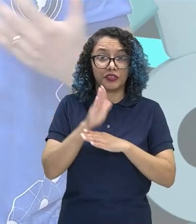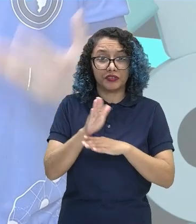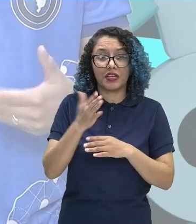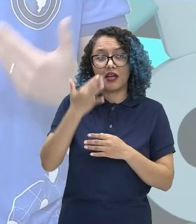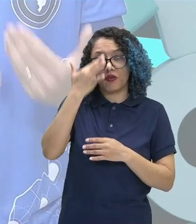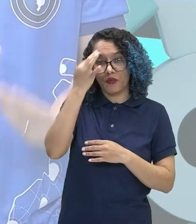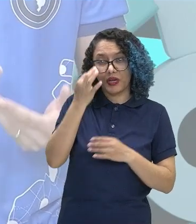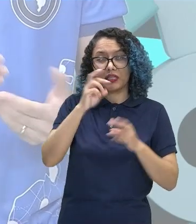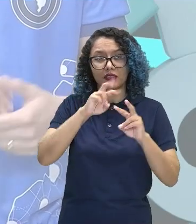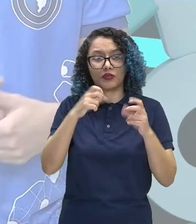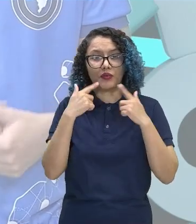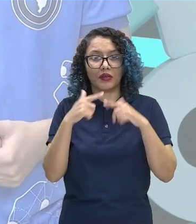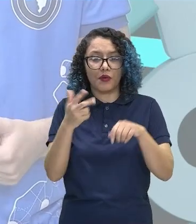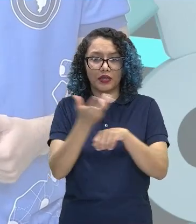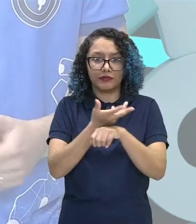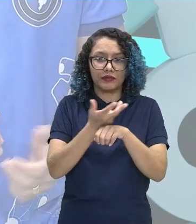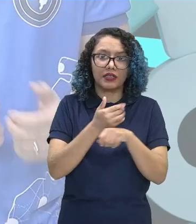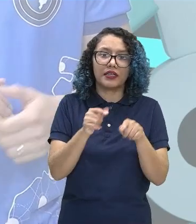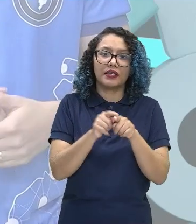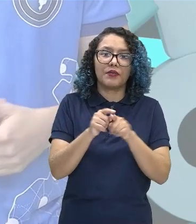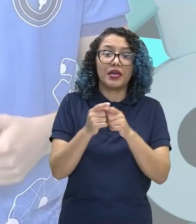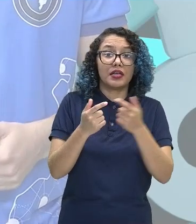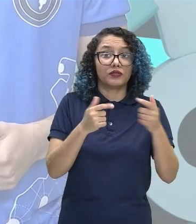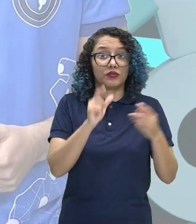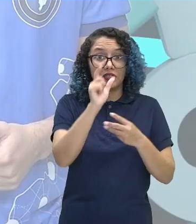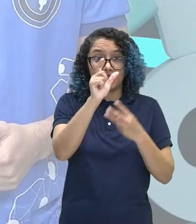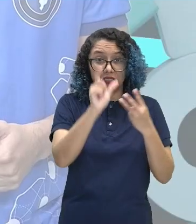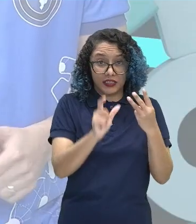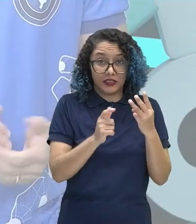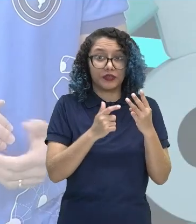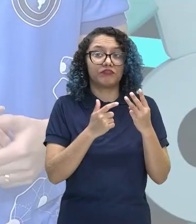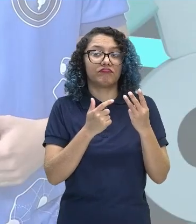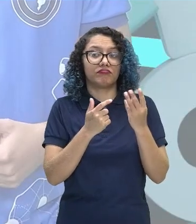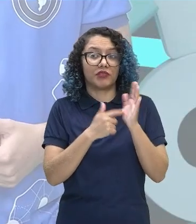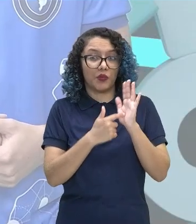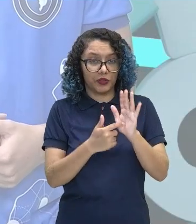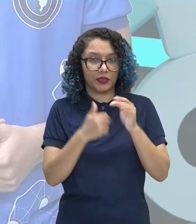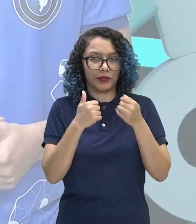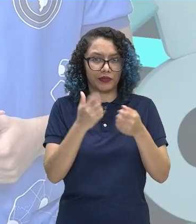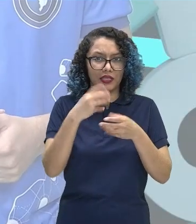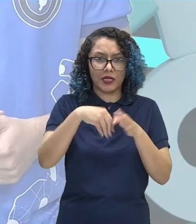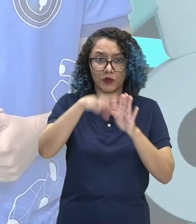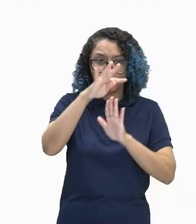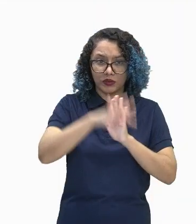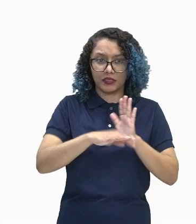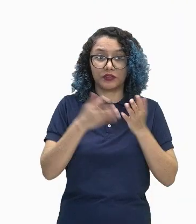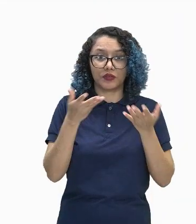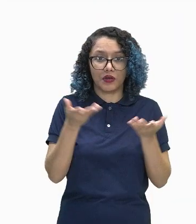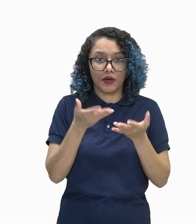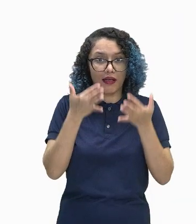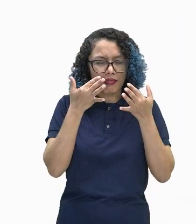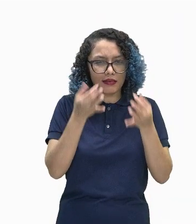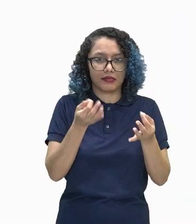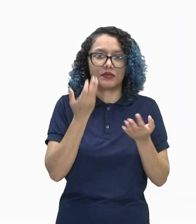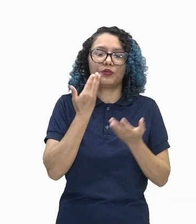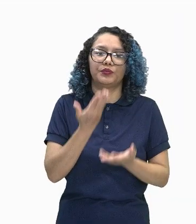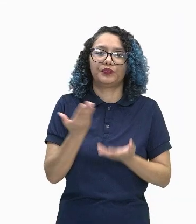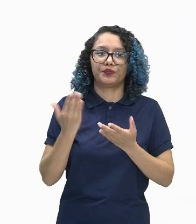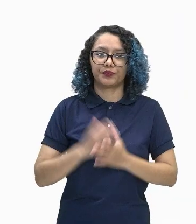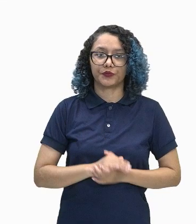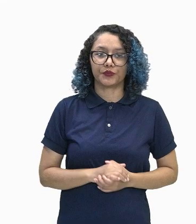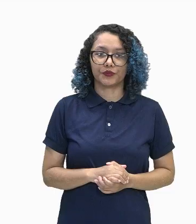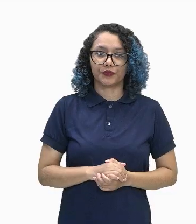palavras que a gente viu no início da nossa aula nesse texto em inglês. Acompanha comigo aqui agora esse texto. Você tem